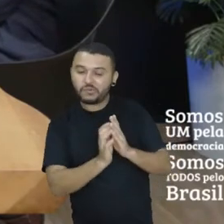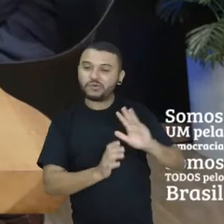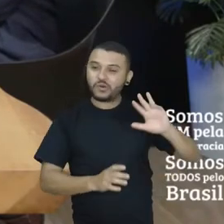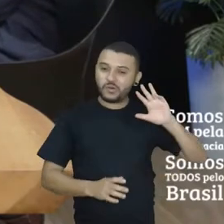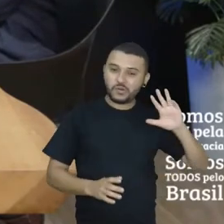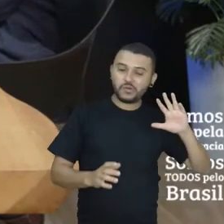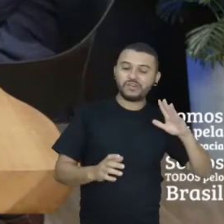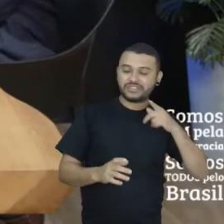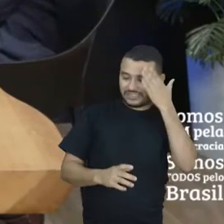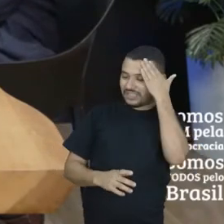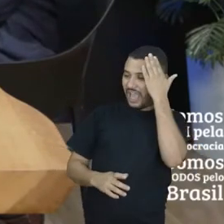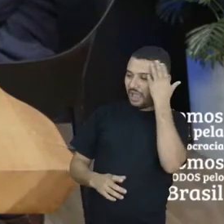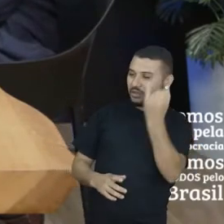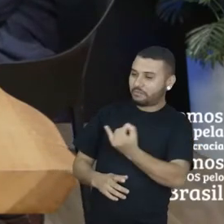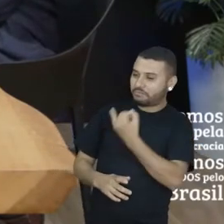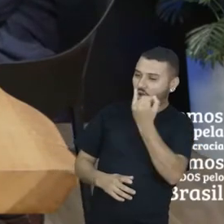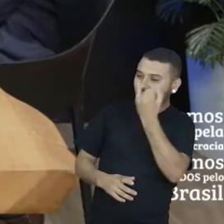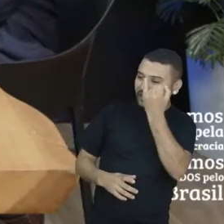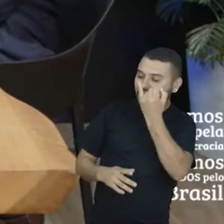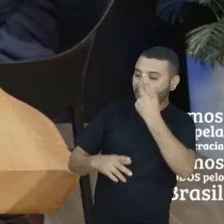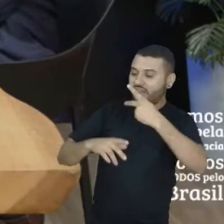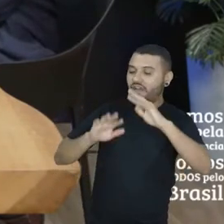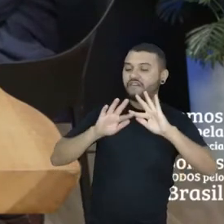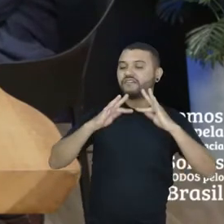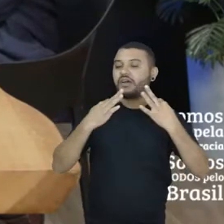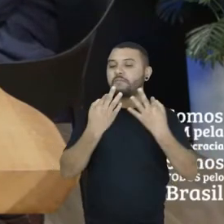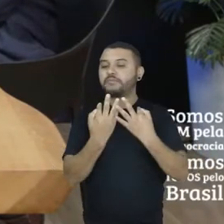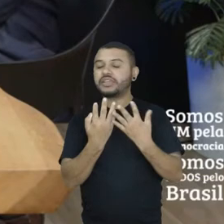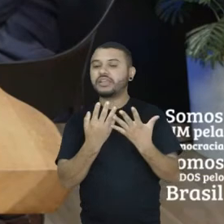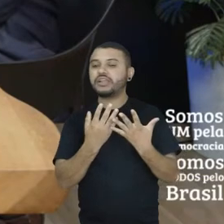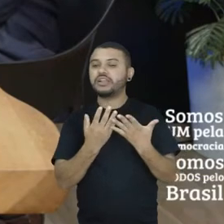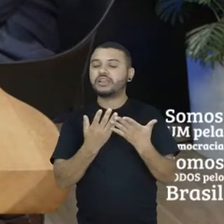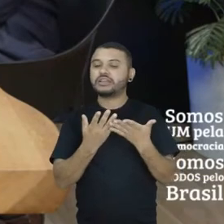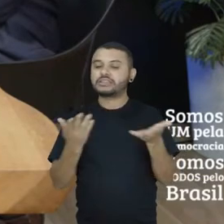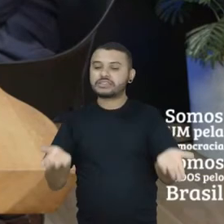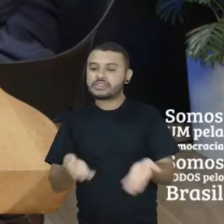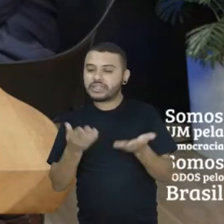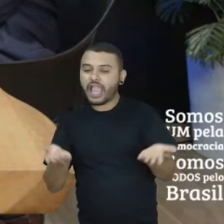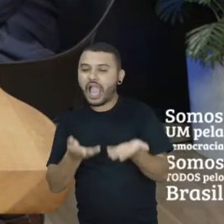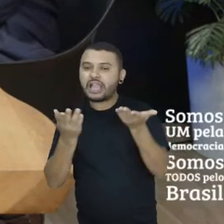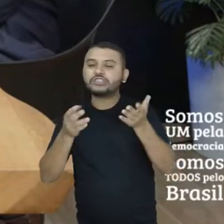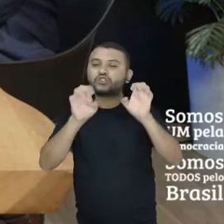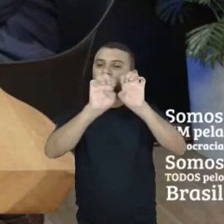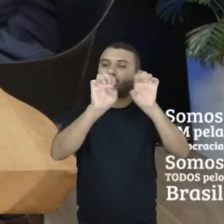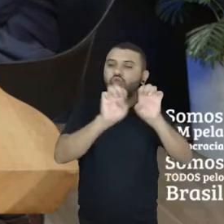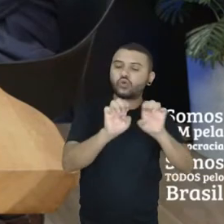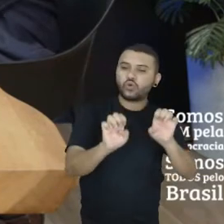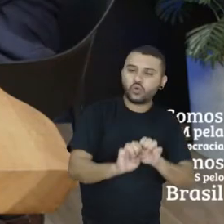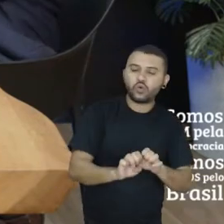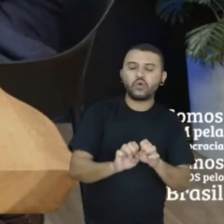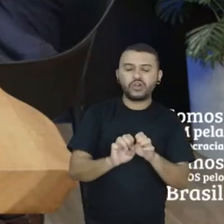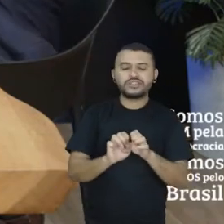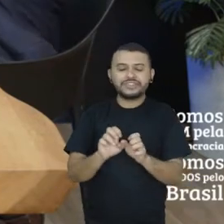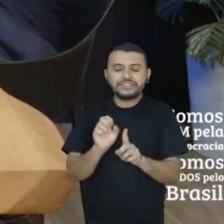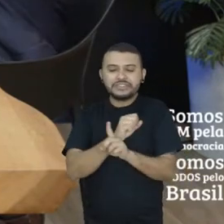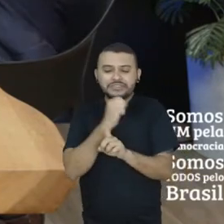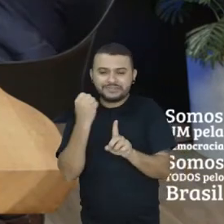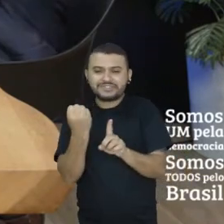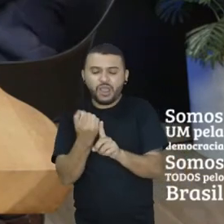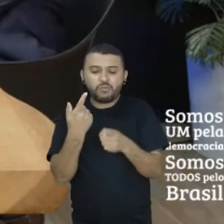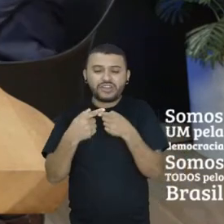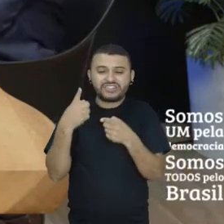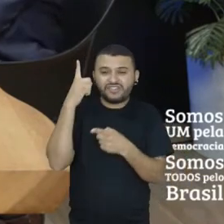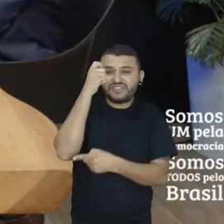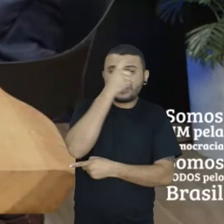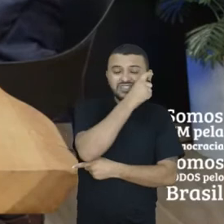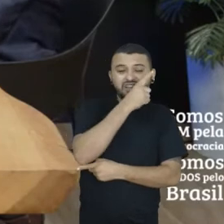das famílias como sustentação da nossa estrutura social. Nesse momento difícil, a gente vê que as famílias